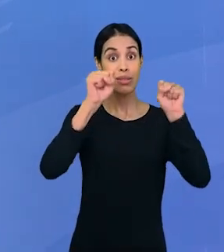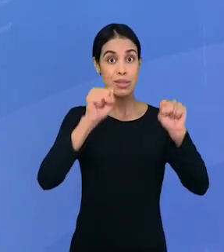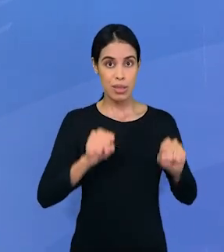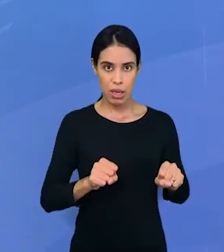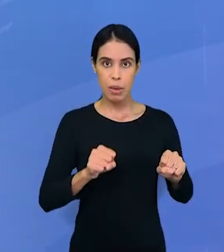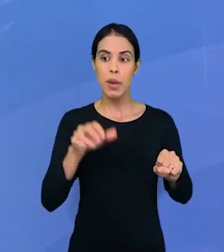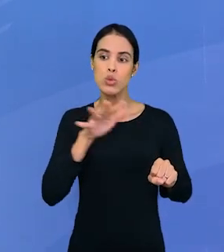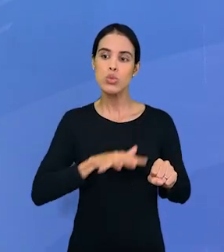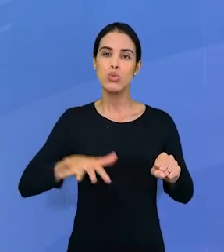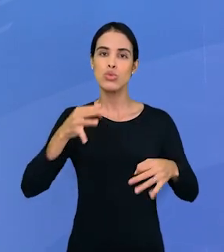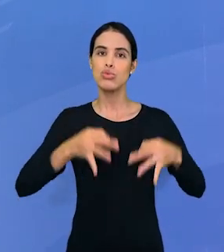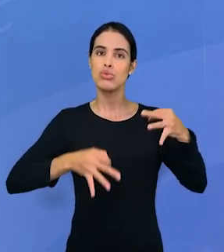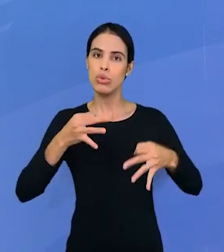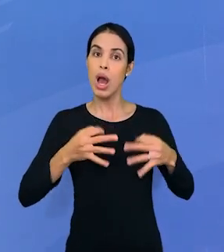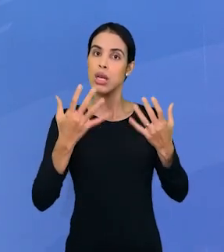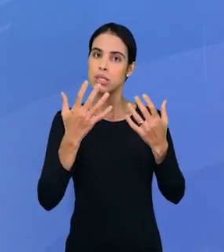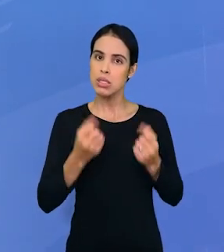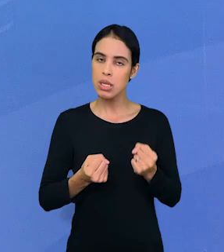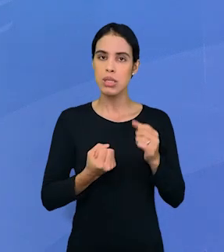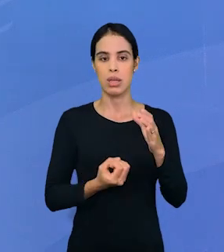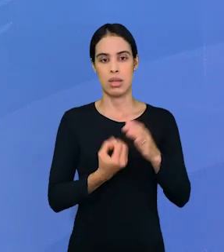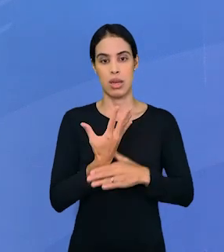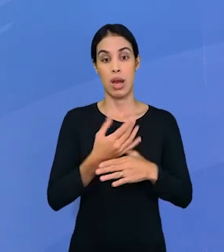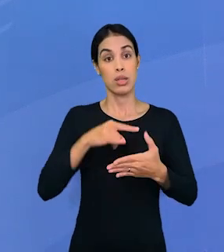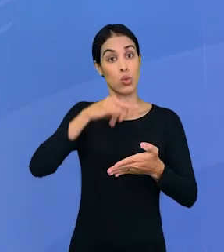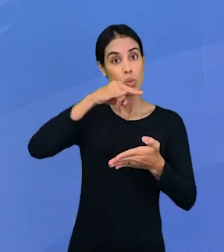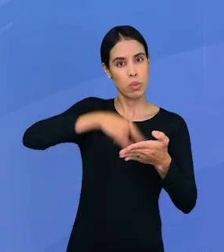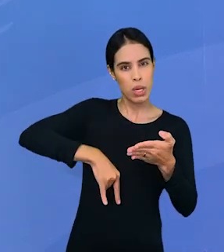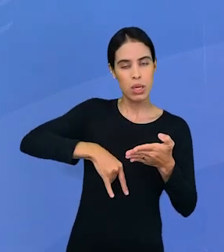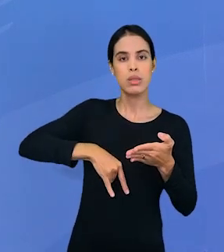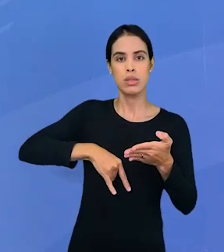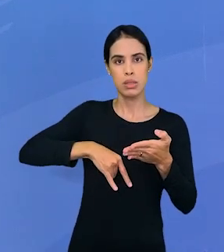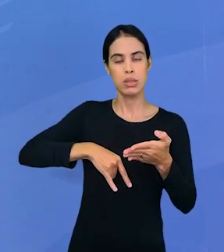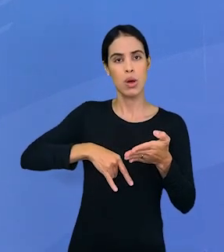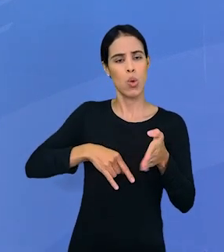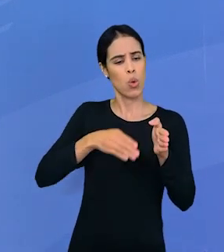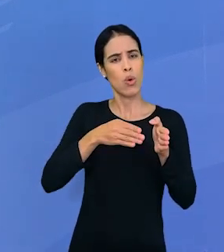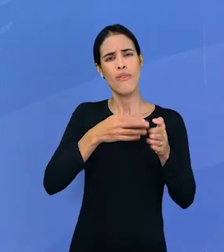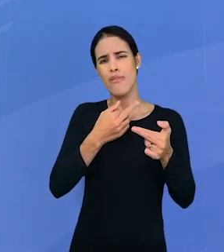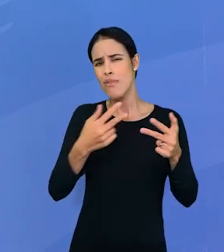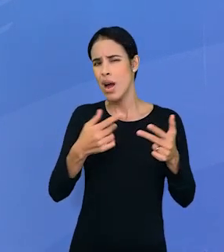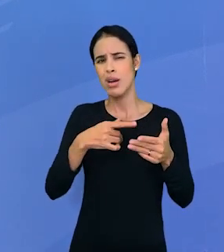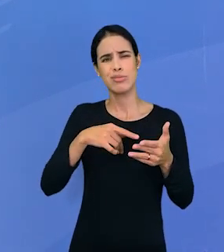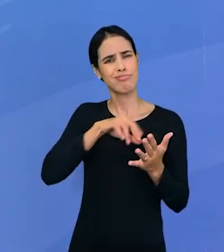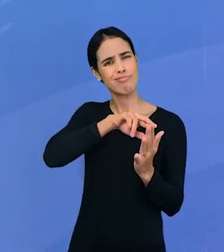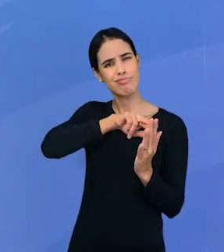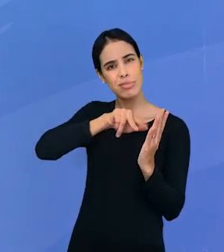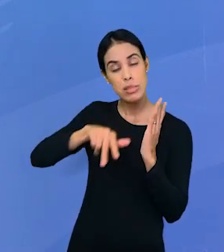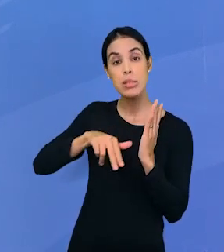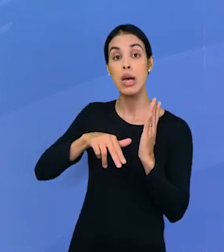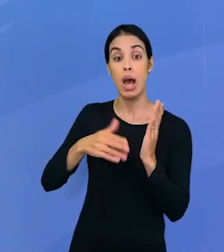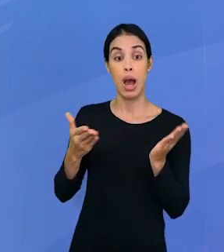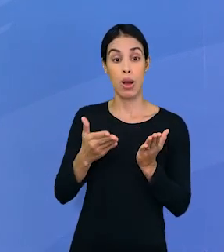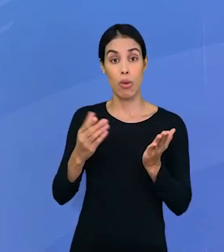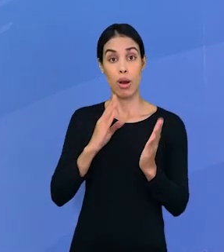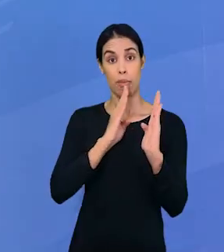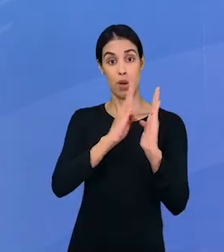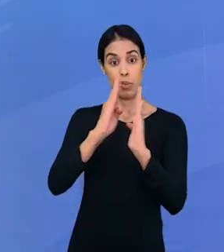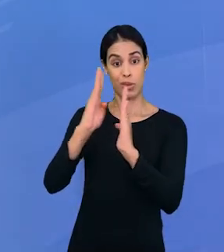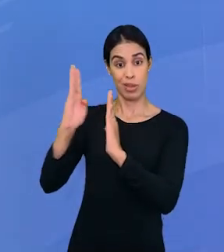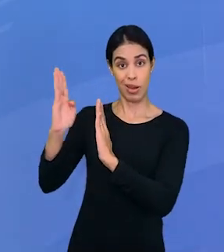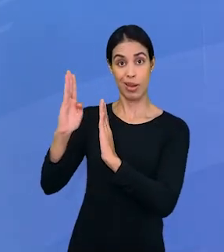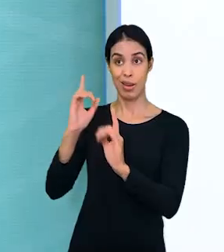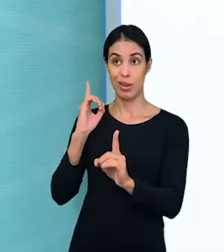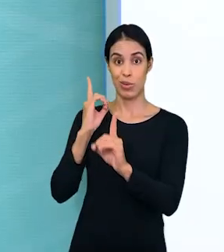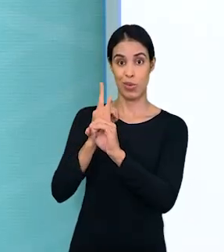no Poder Judiciário. Por isso, a Comissão de Documentação e Memória do TST escolheu o assunto como tema do mês da Biblioteca